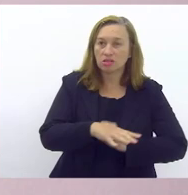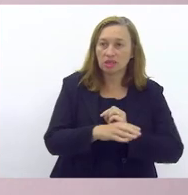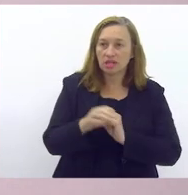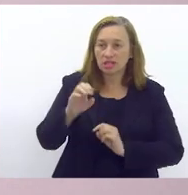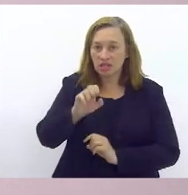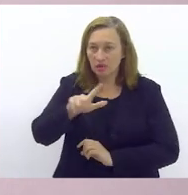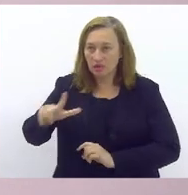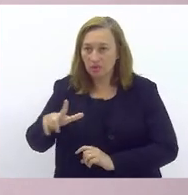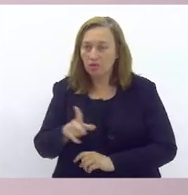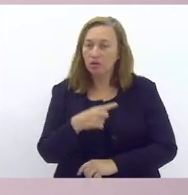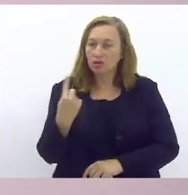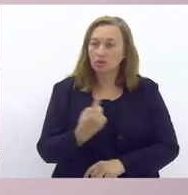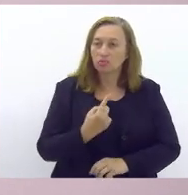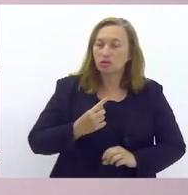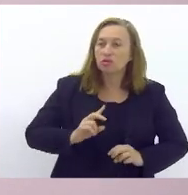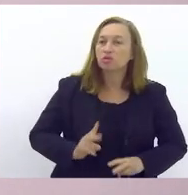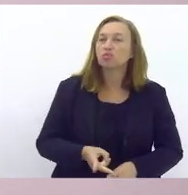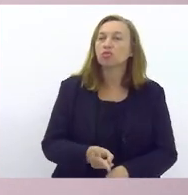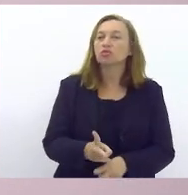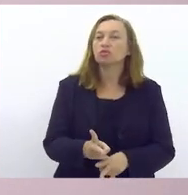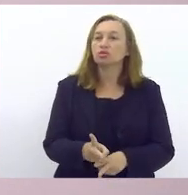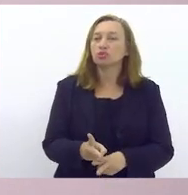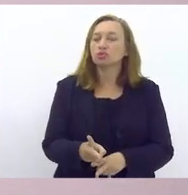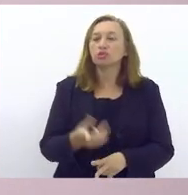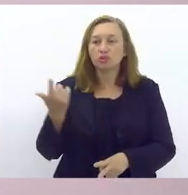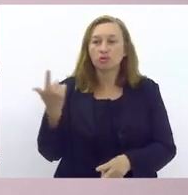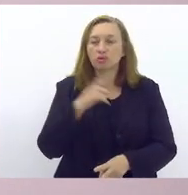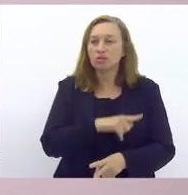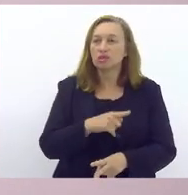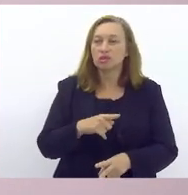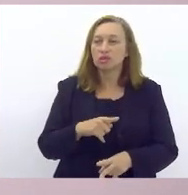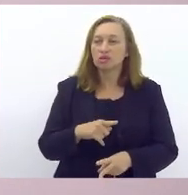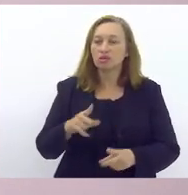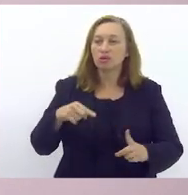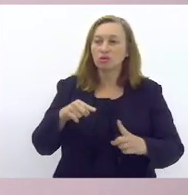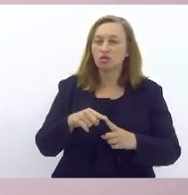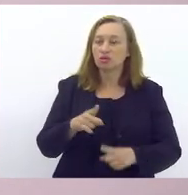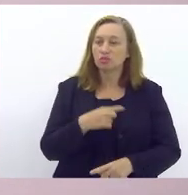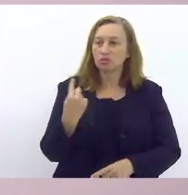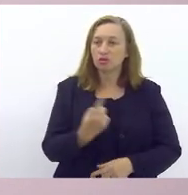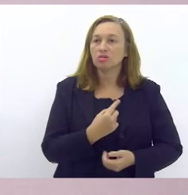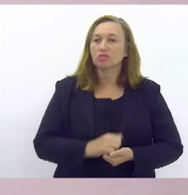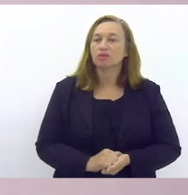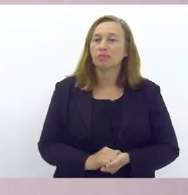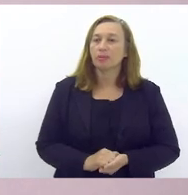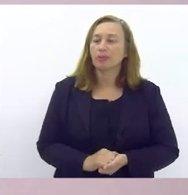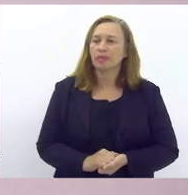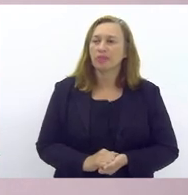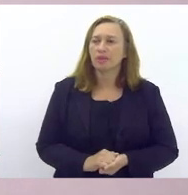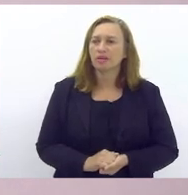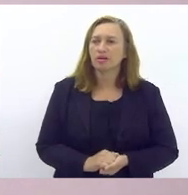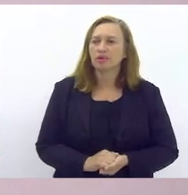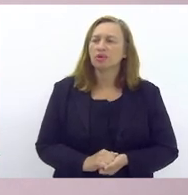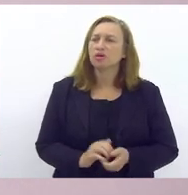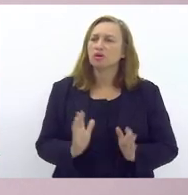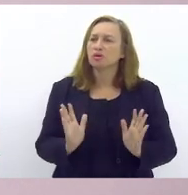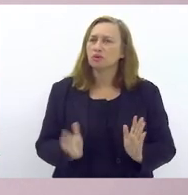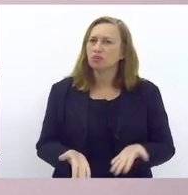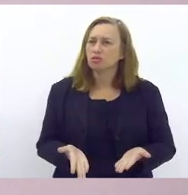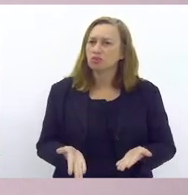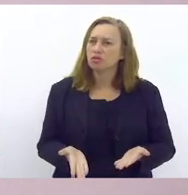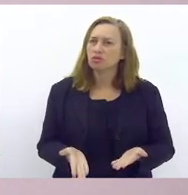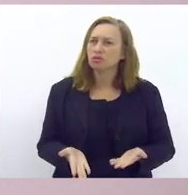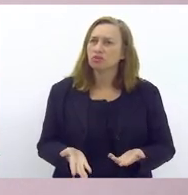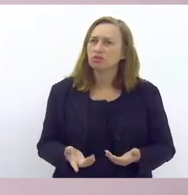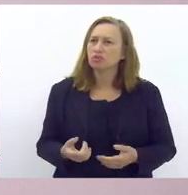civil para que a gente continue e consiga chegar no nosso objetivo. Né? Hoje,